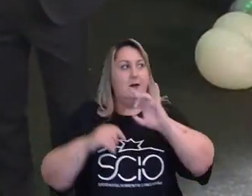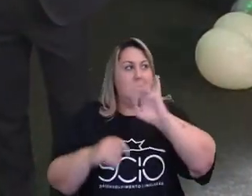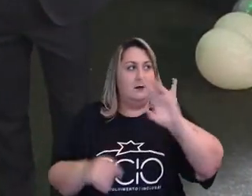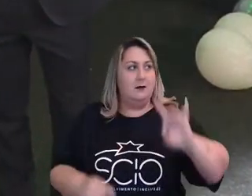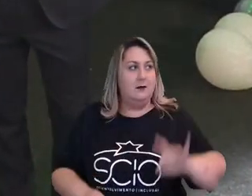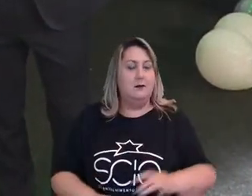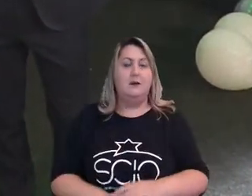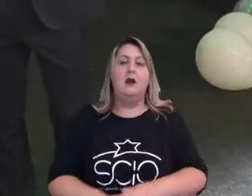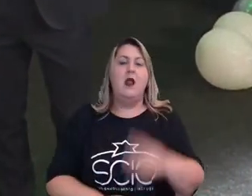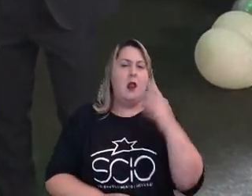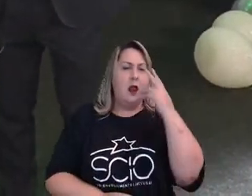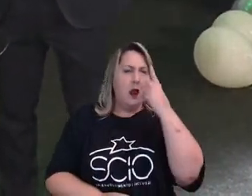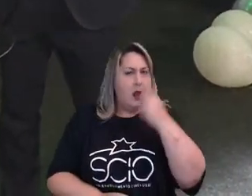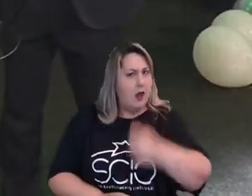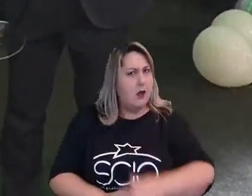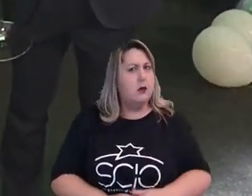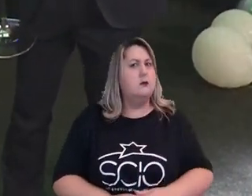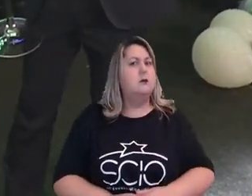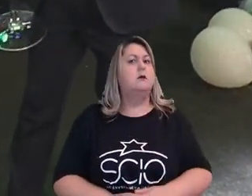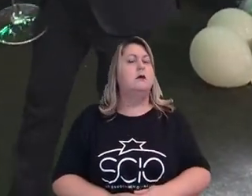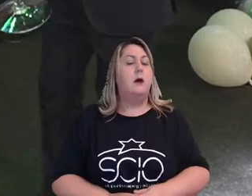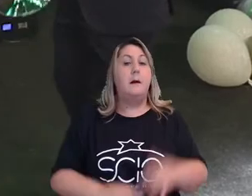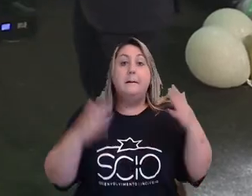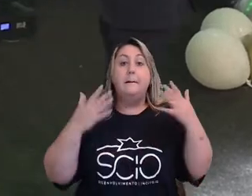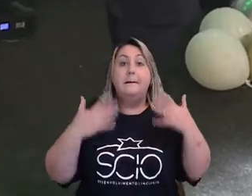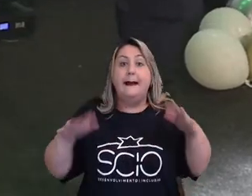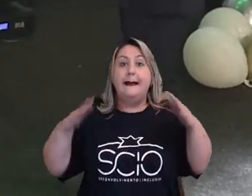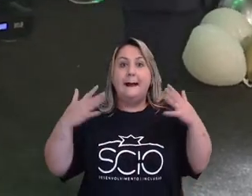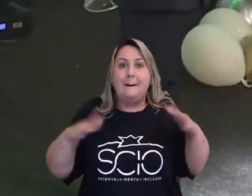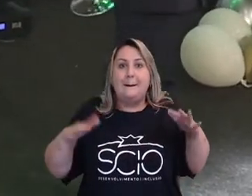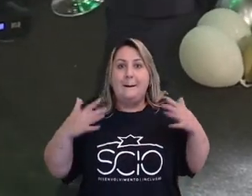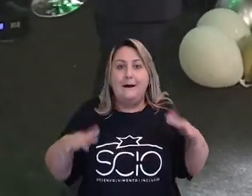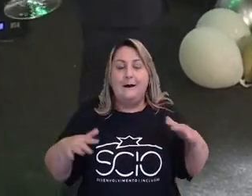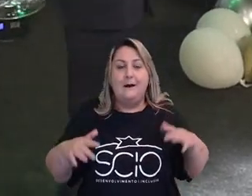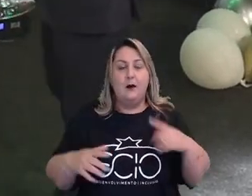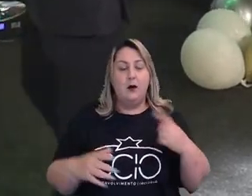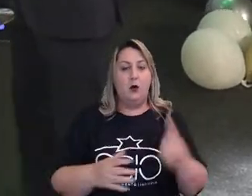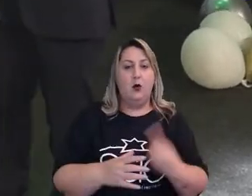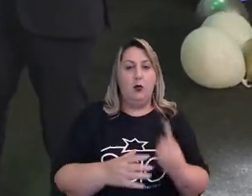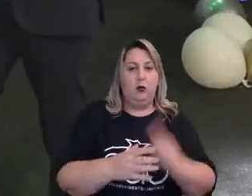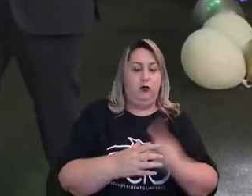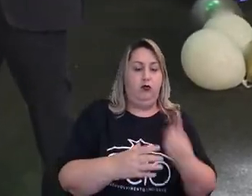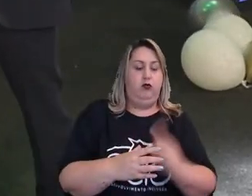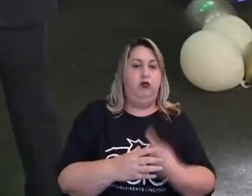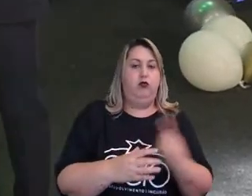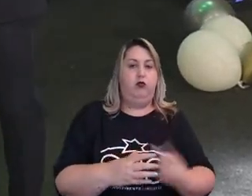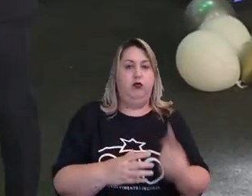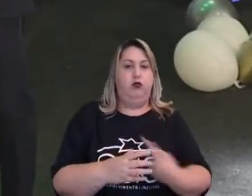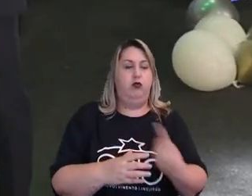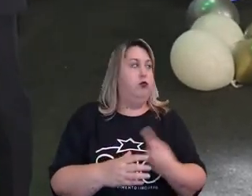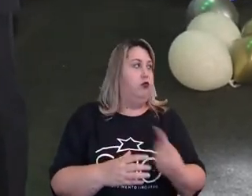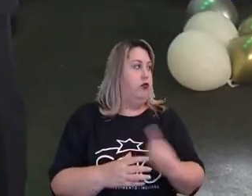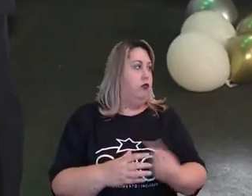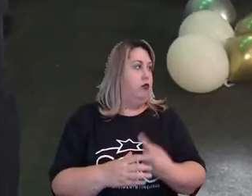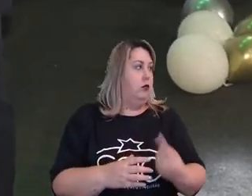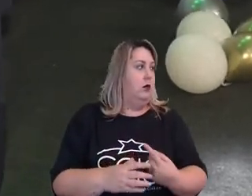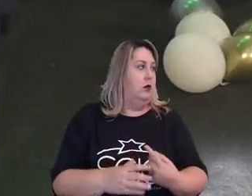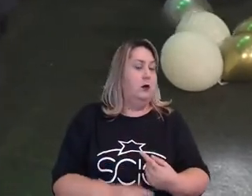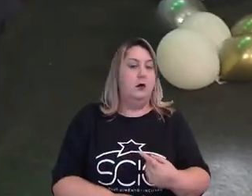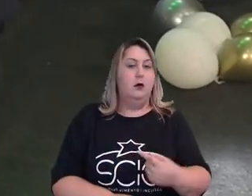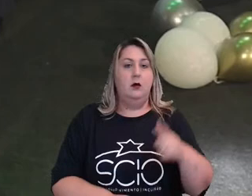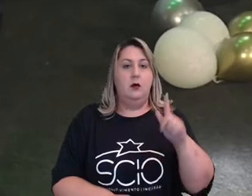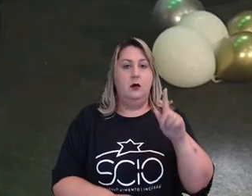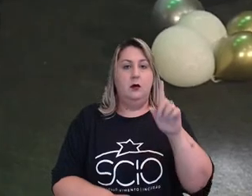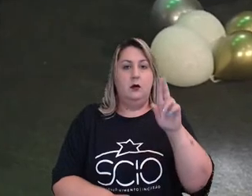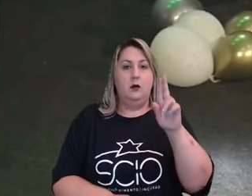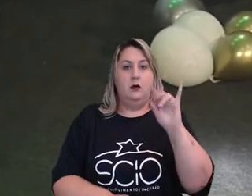Fotos lindas. Obrigado e parabéns, Brunão. Vamos para o liquidificador. Super maneiro para o